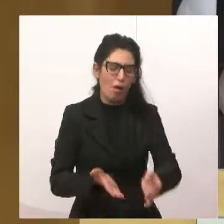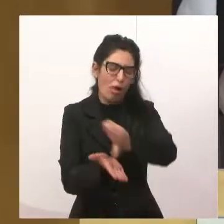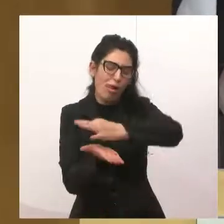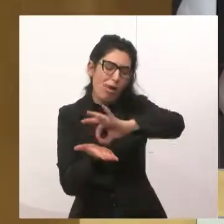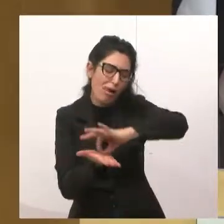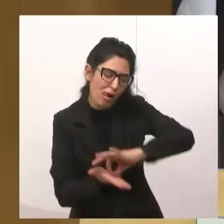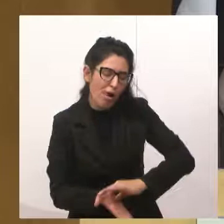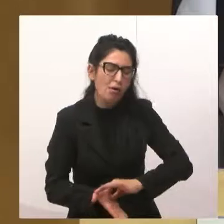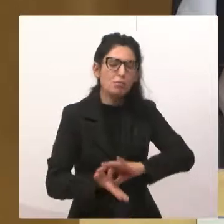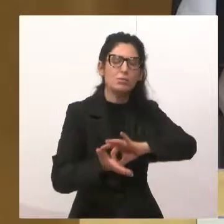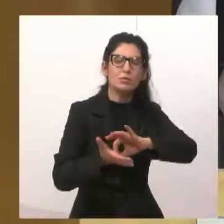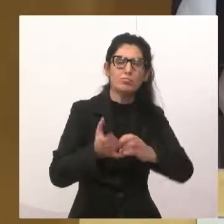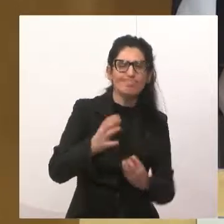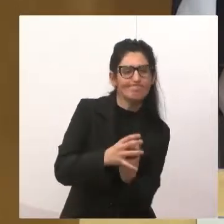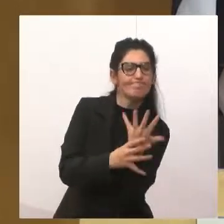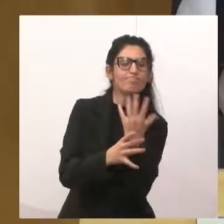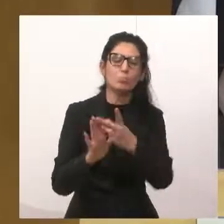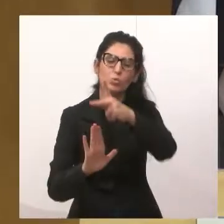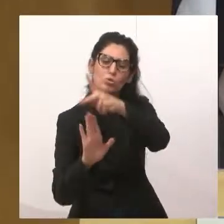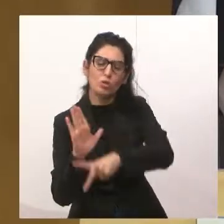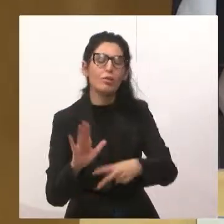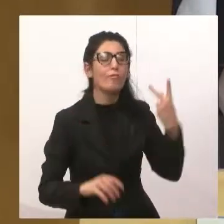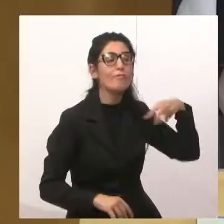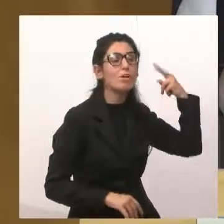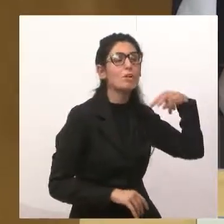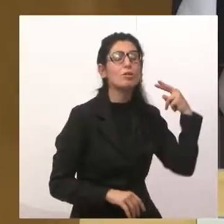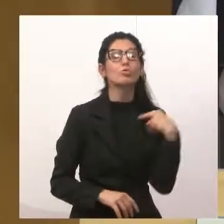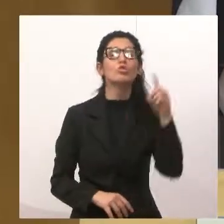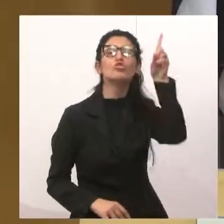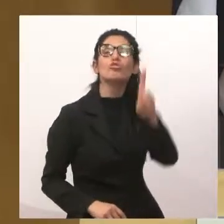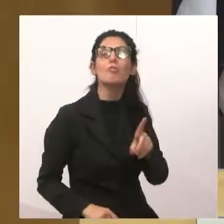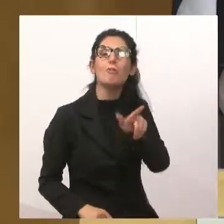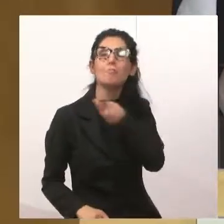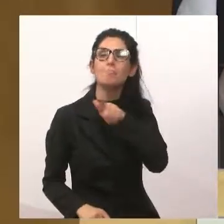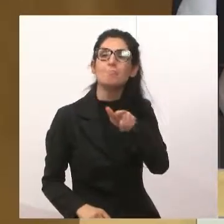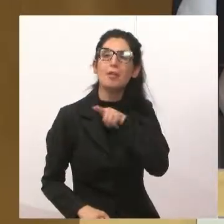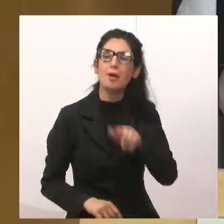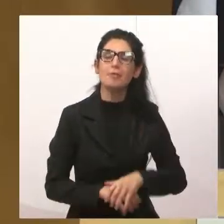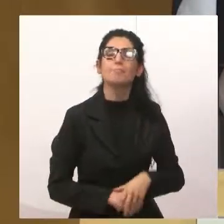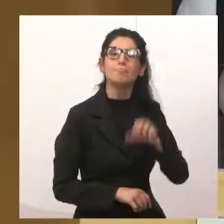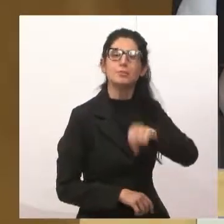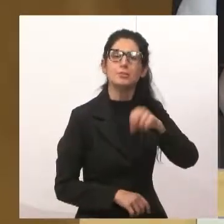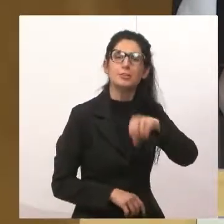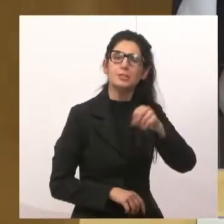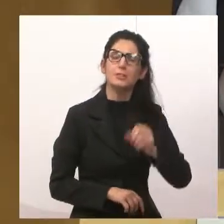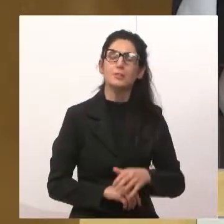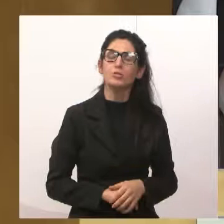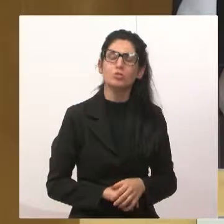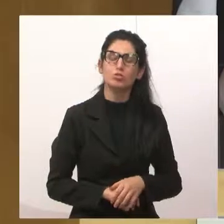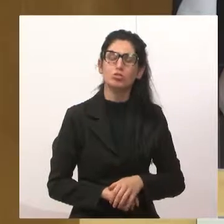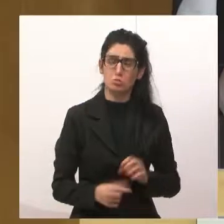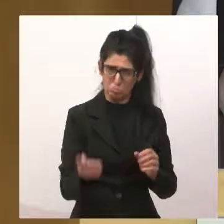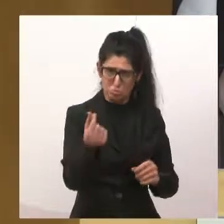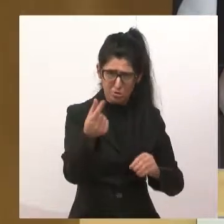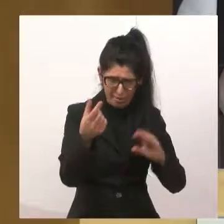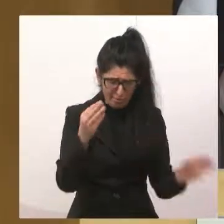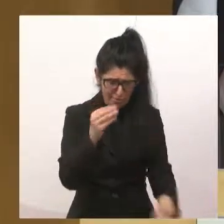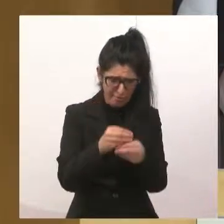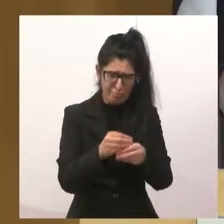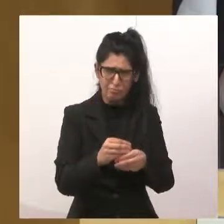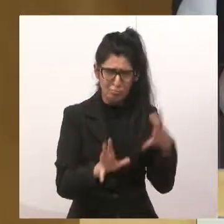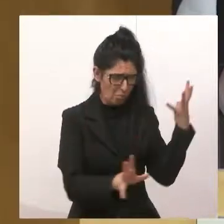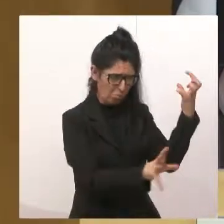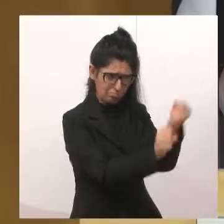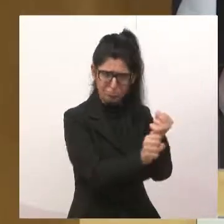aqui, que os vereadores agora têm o direito de indicar no orçamento do município emendas impositivas, que